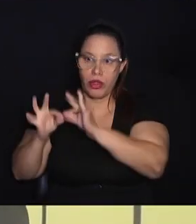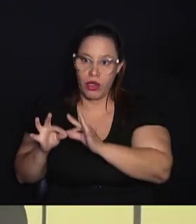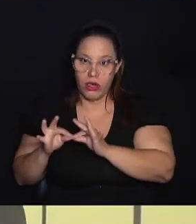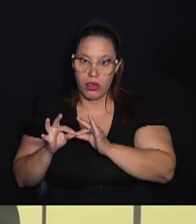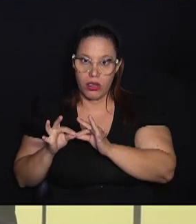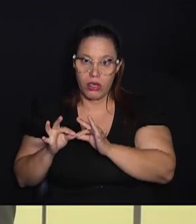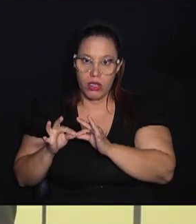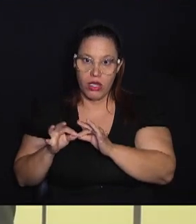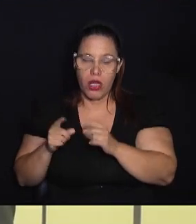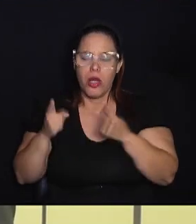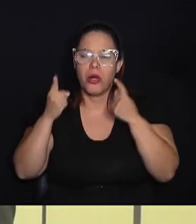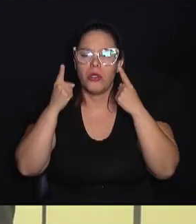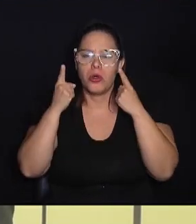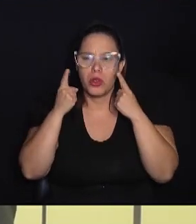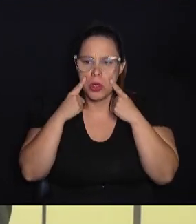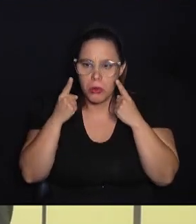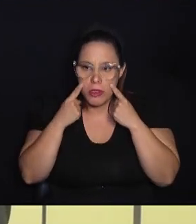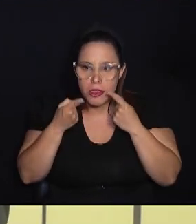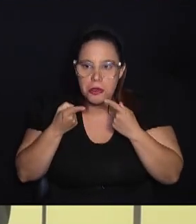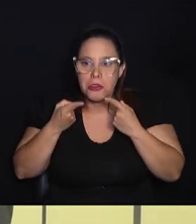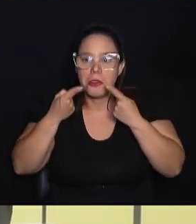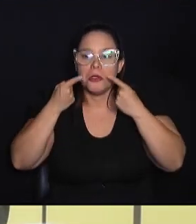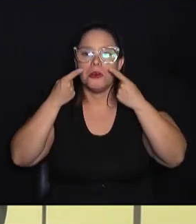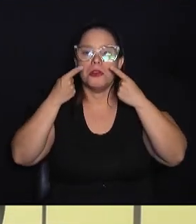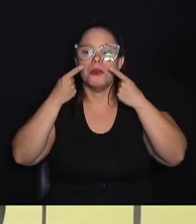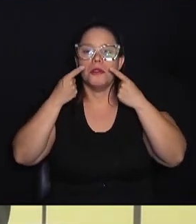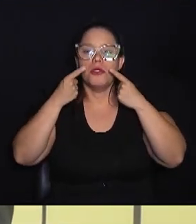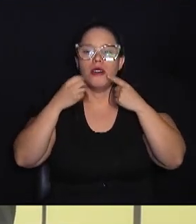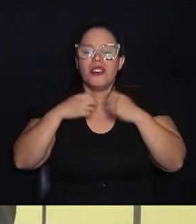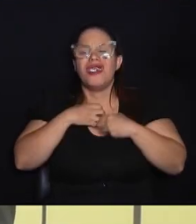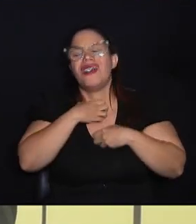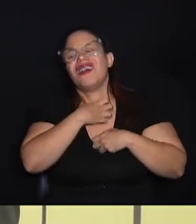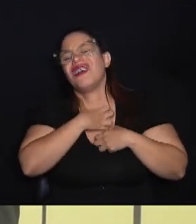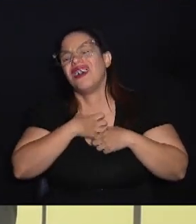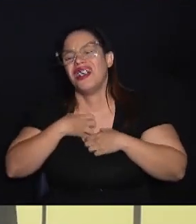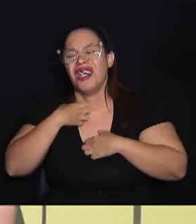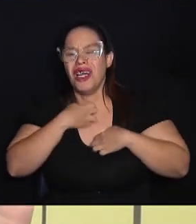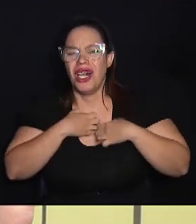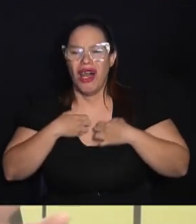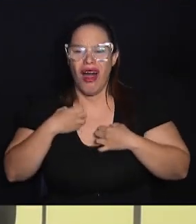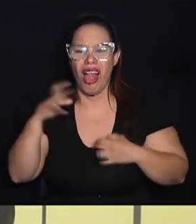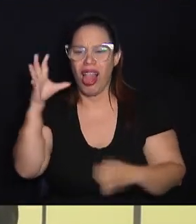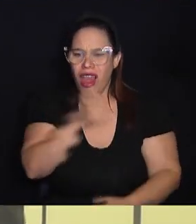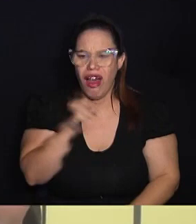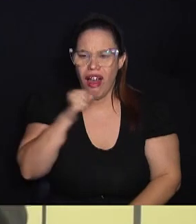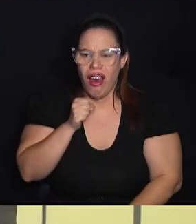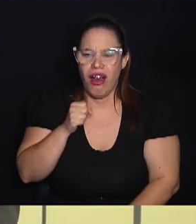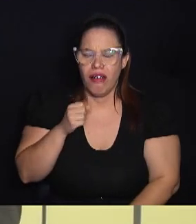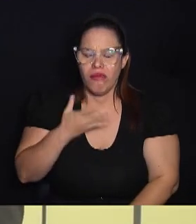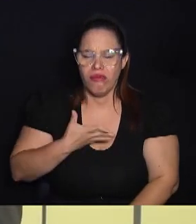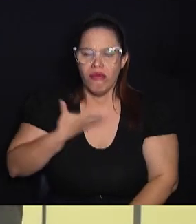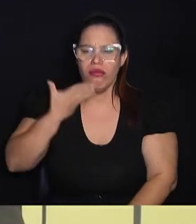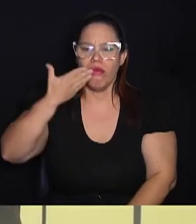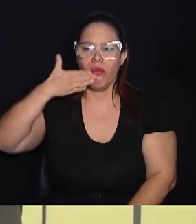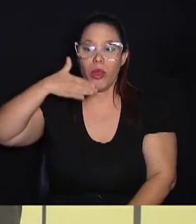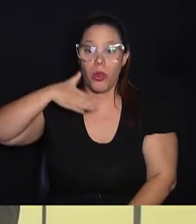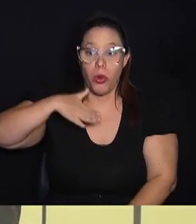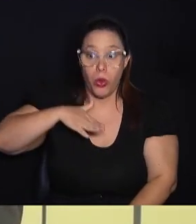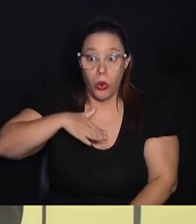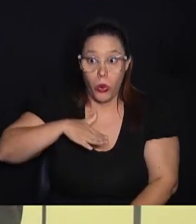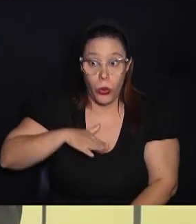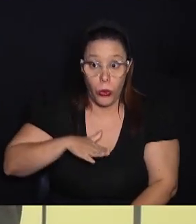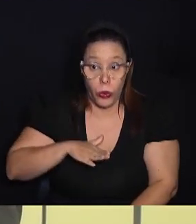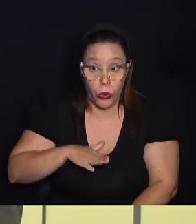só observa a respiração sempre que você sentir um pouco mais angustiado ou com pressa respira um pouco mais profundo e as coisas já vão começar a se